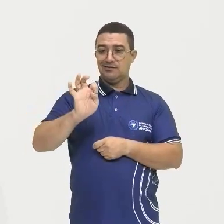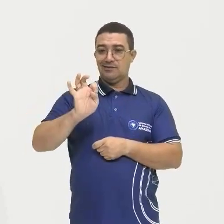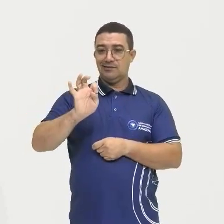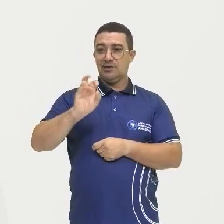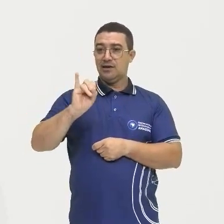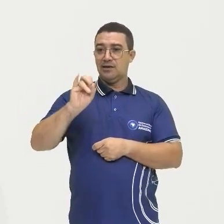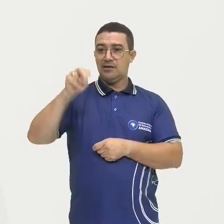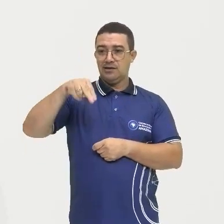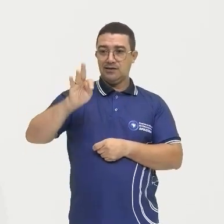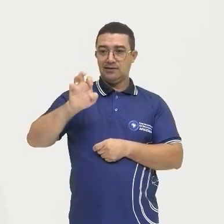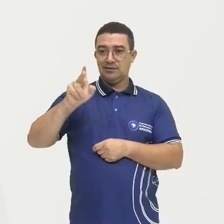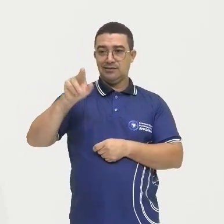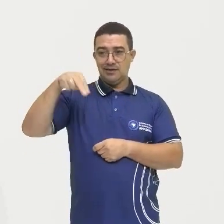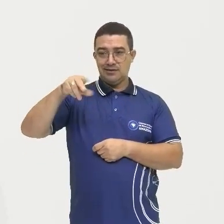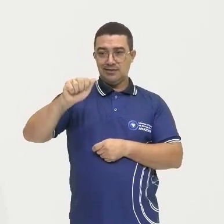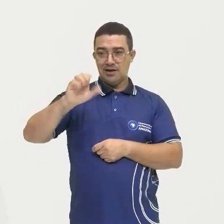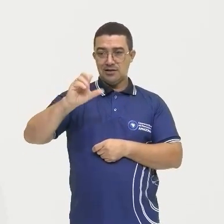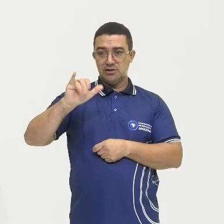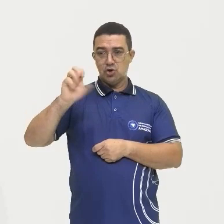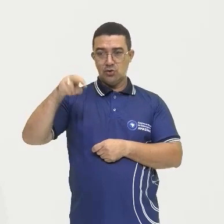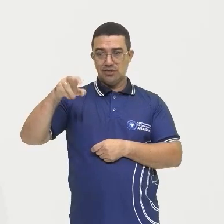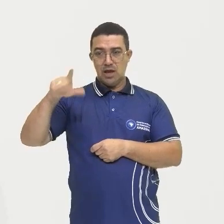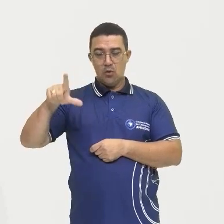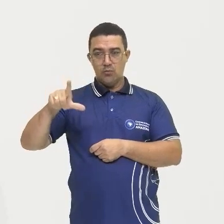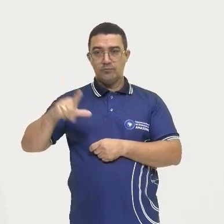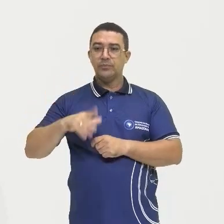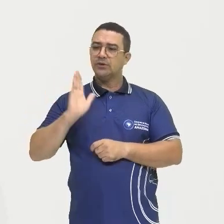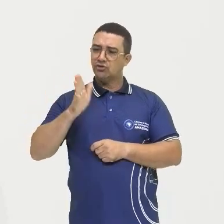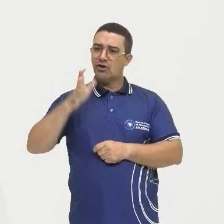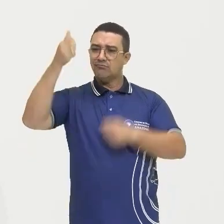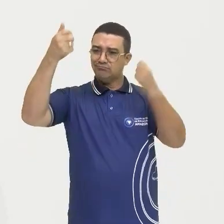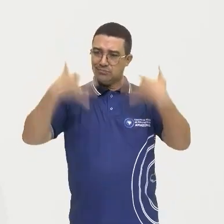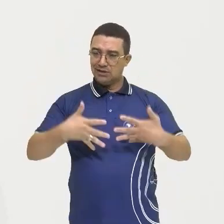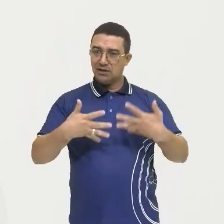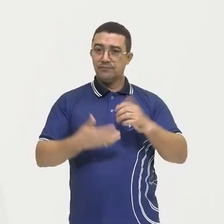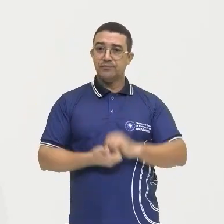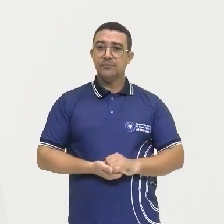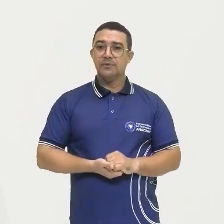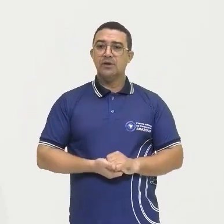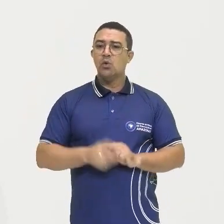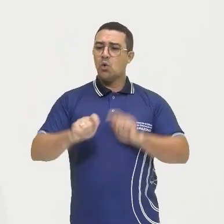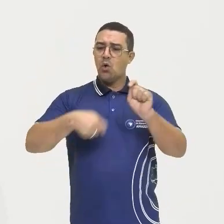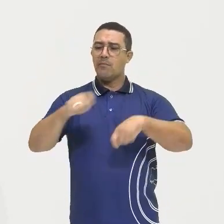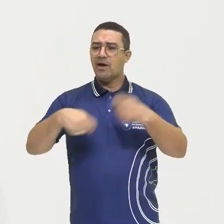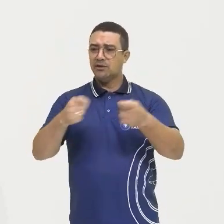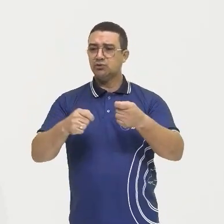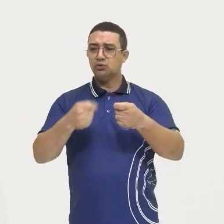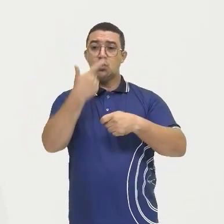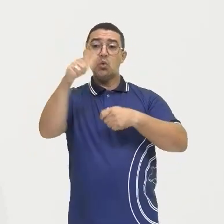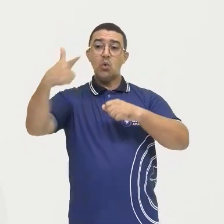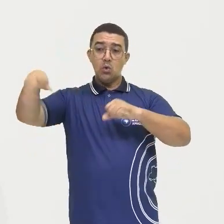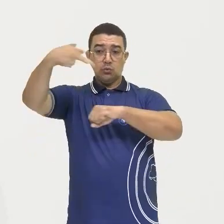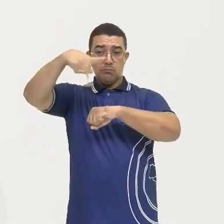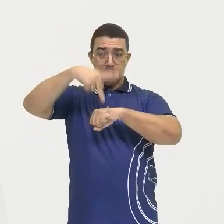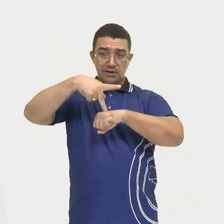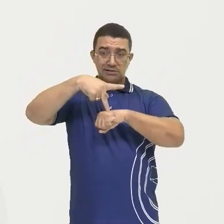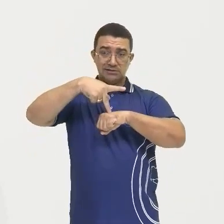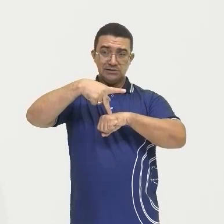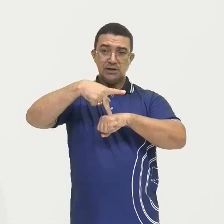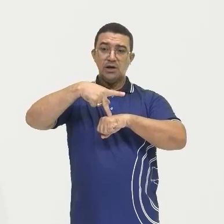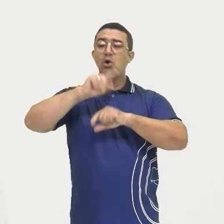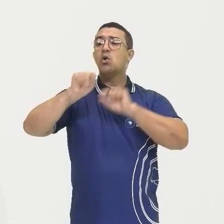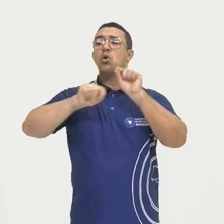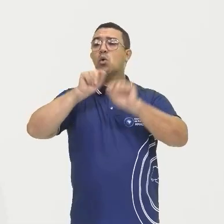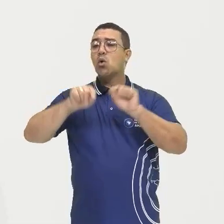eu defini comércio internacional como turma, as transações comerciais feitas entre